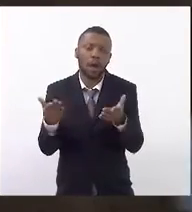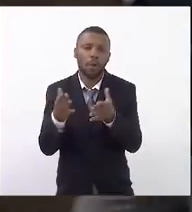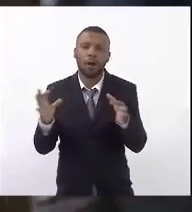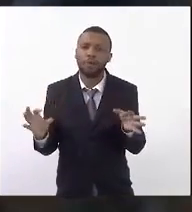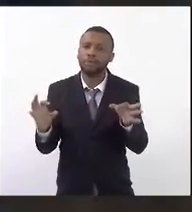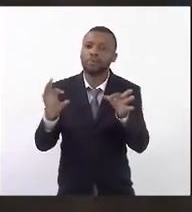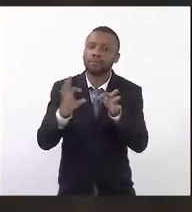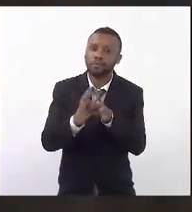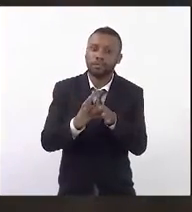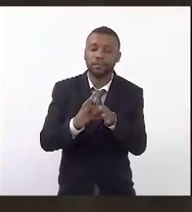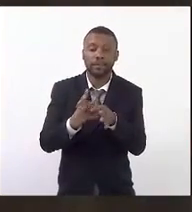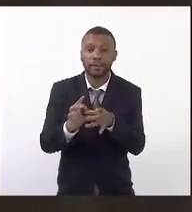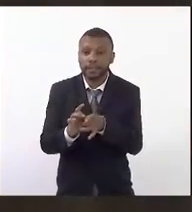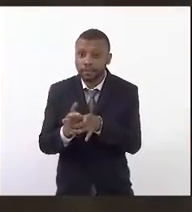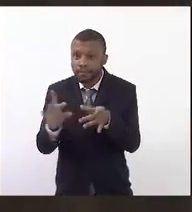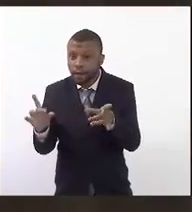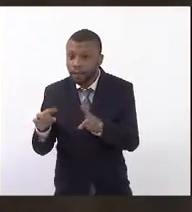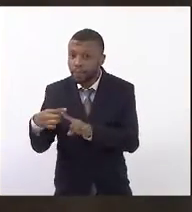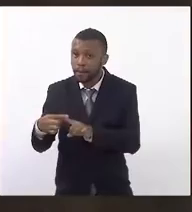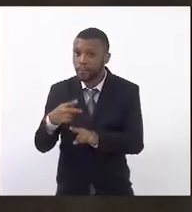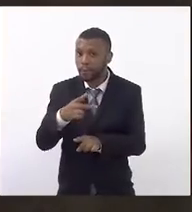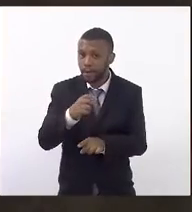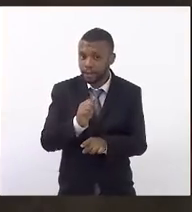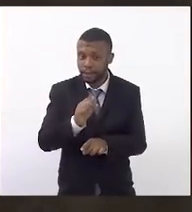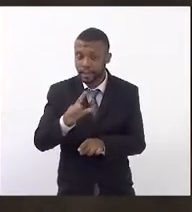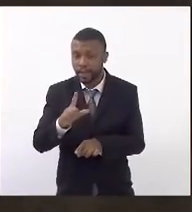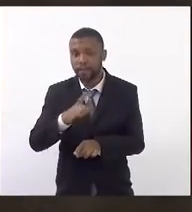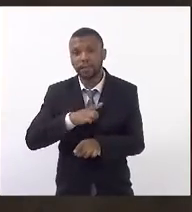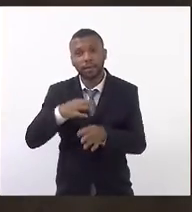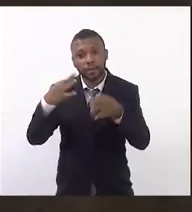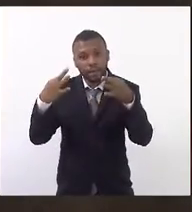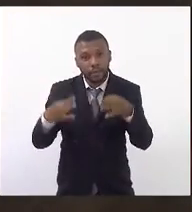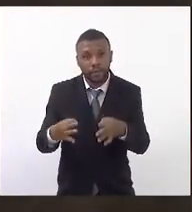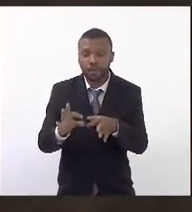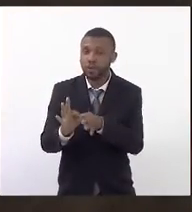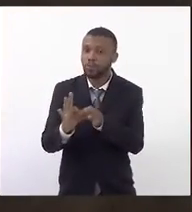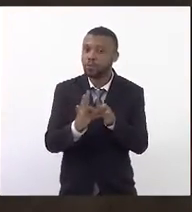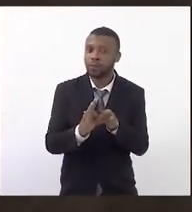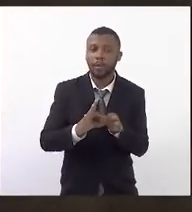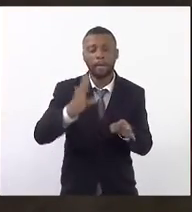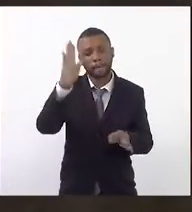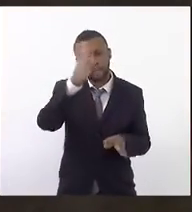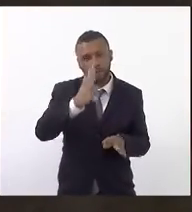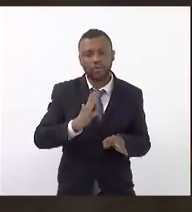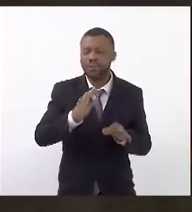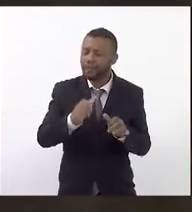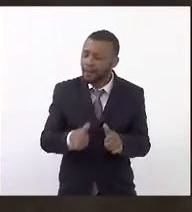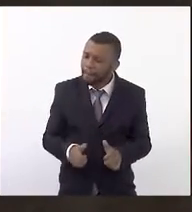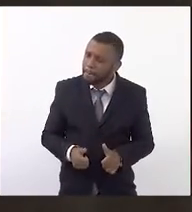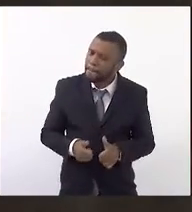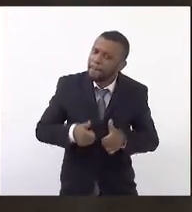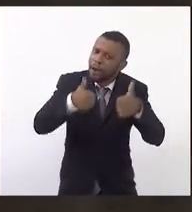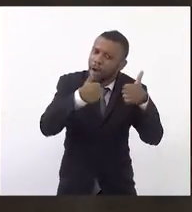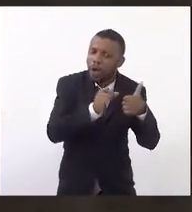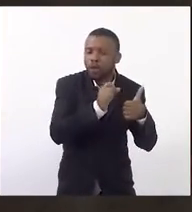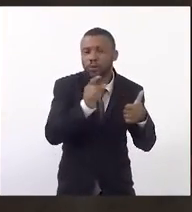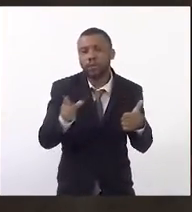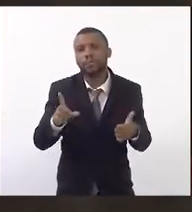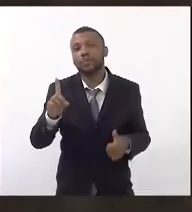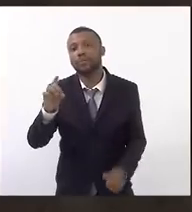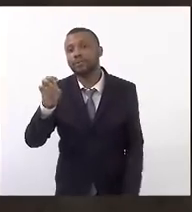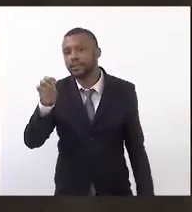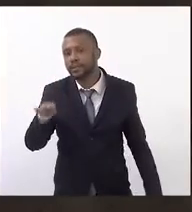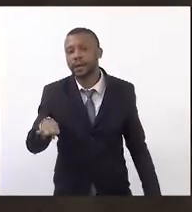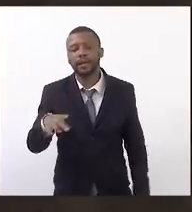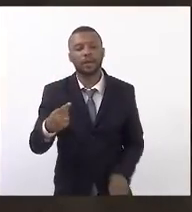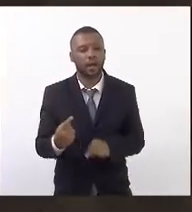do Democratas com o PSL, eu tenho certeza que o União Brasil vai ser melhor ainda do que foi o DEM, há pouco